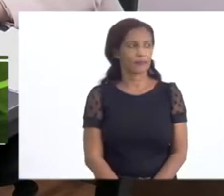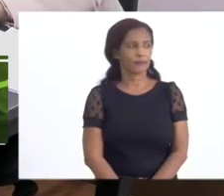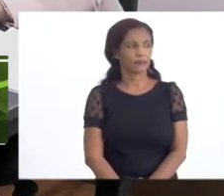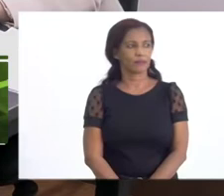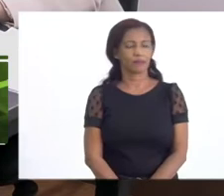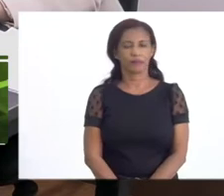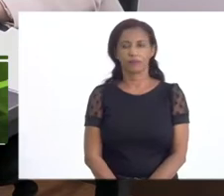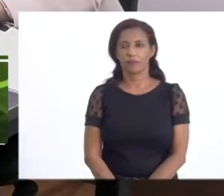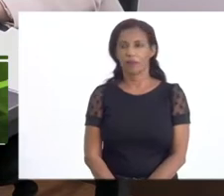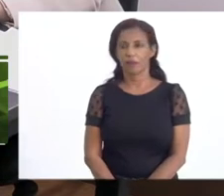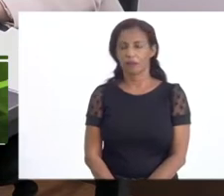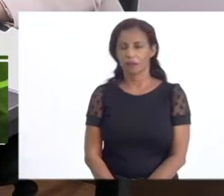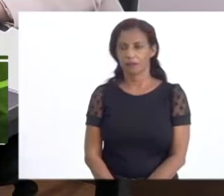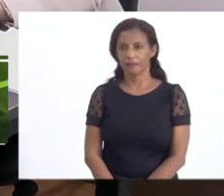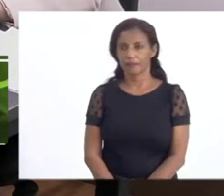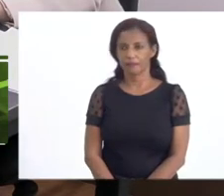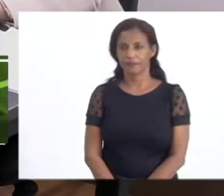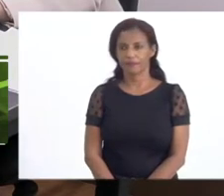O seu está mudo.